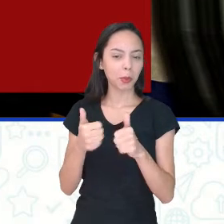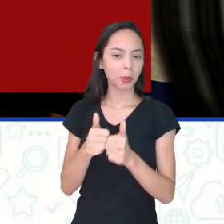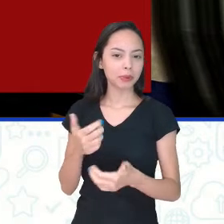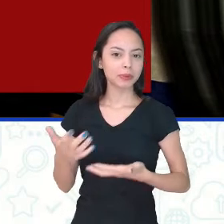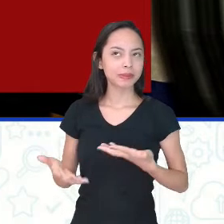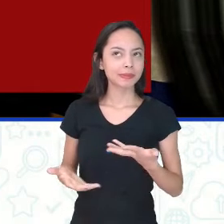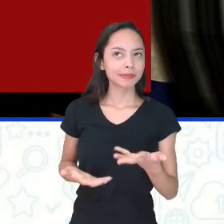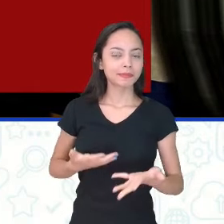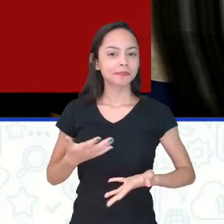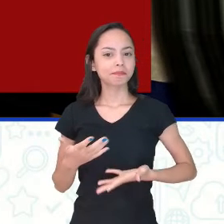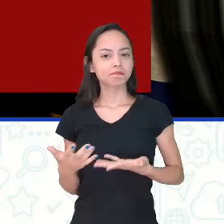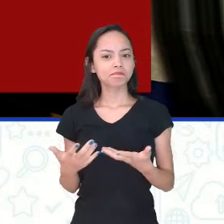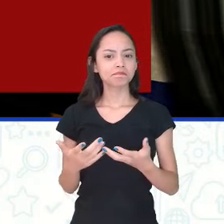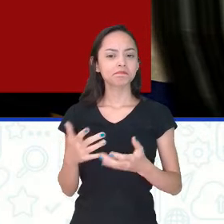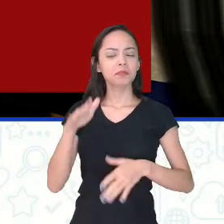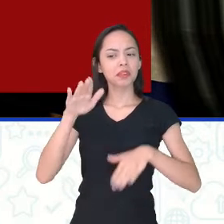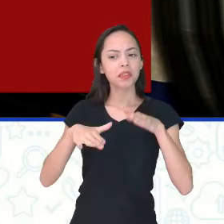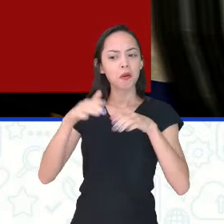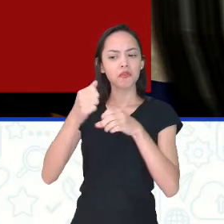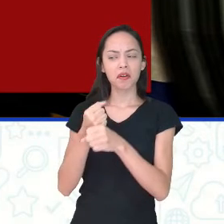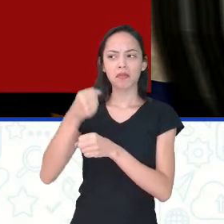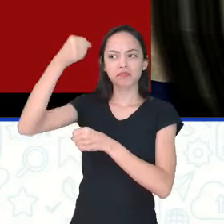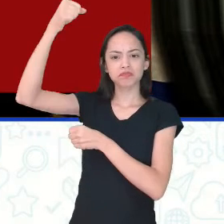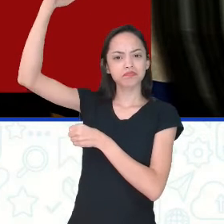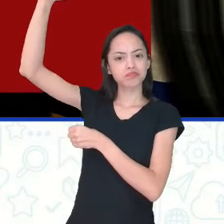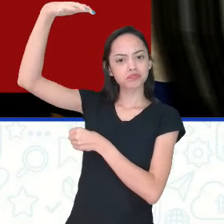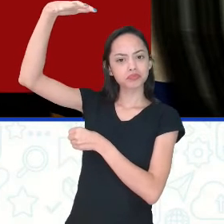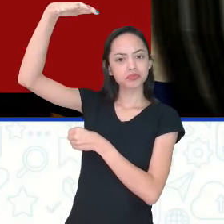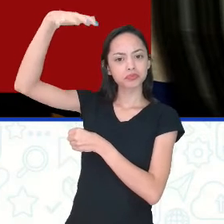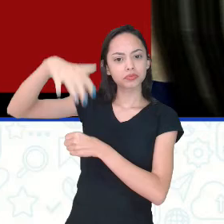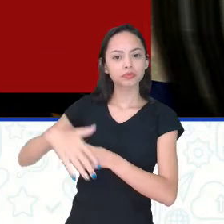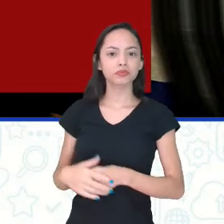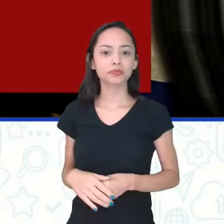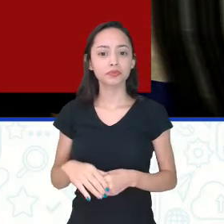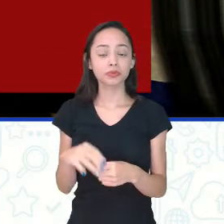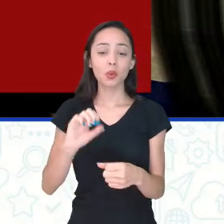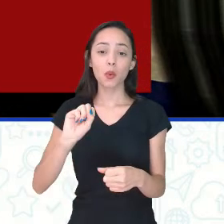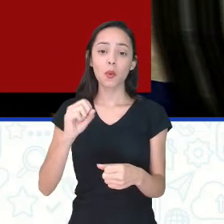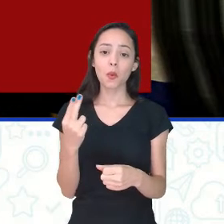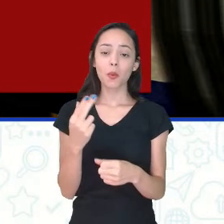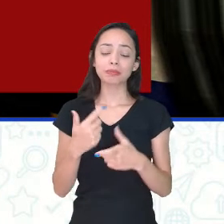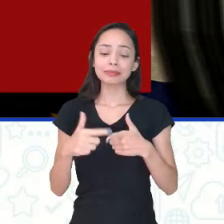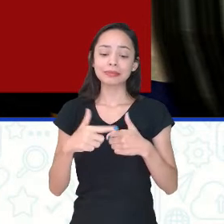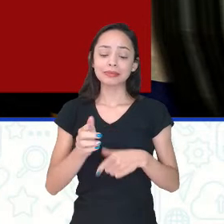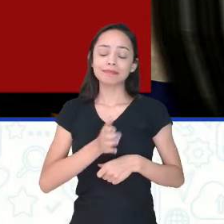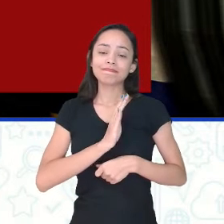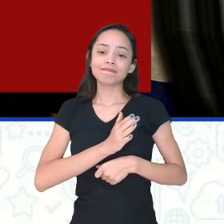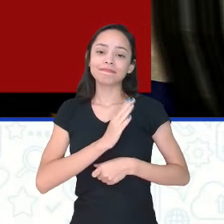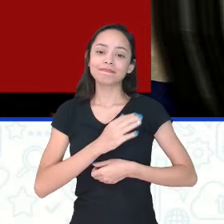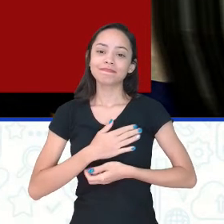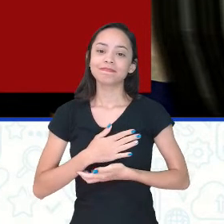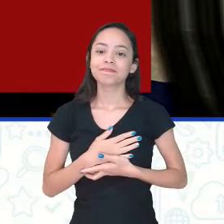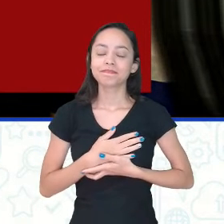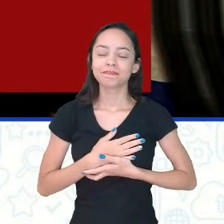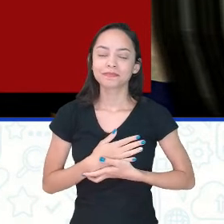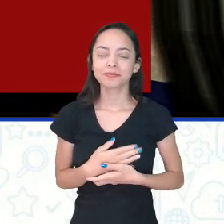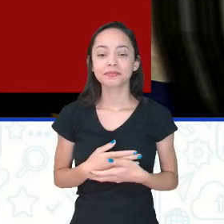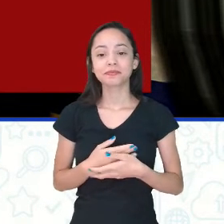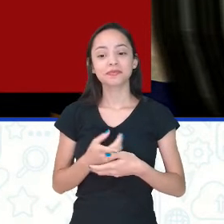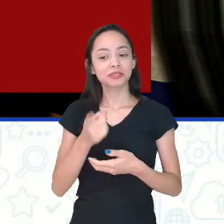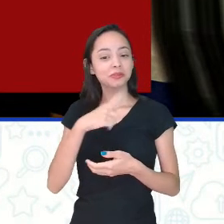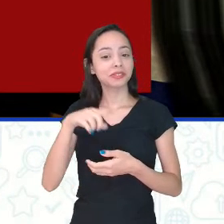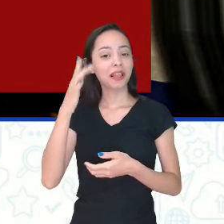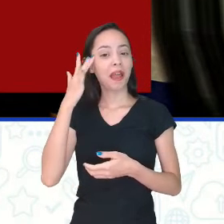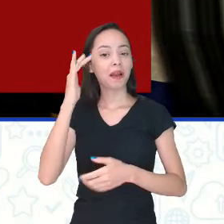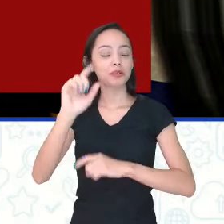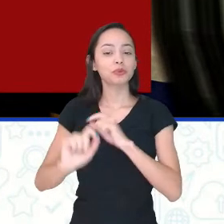Talvez a sombrinha, talvez um nó no peito. E aí, o que vocês acharam desse